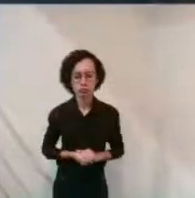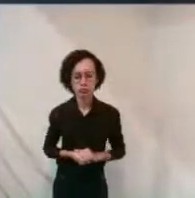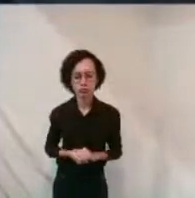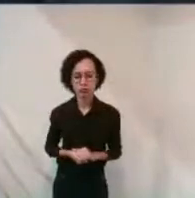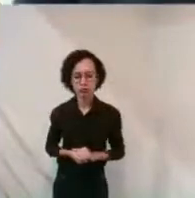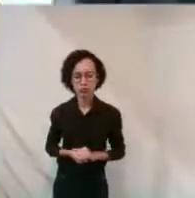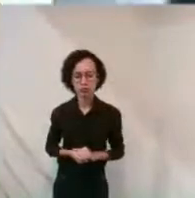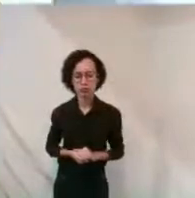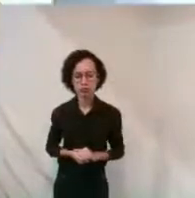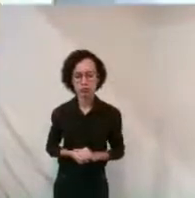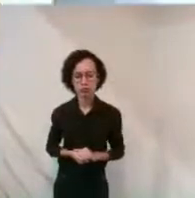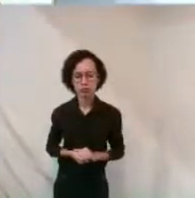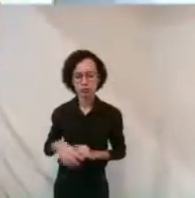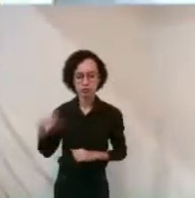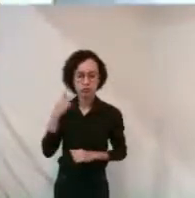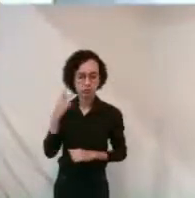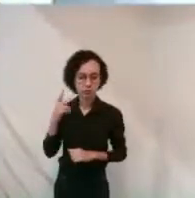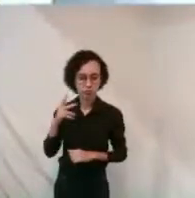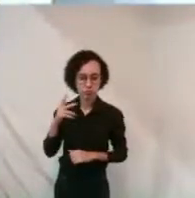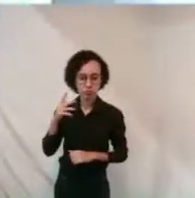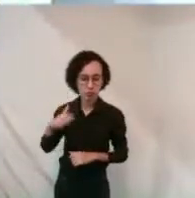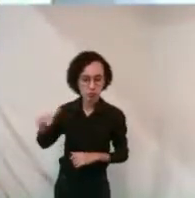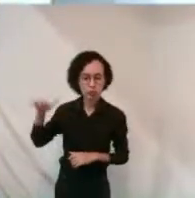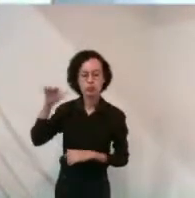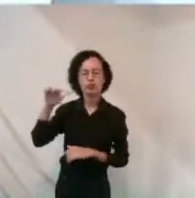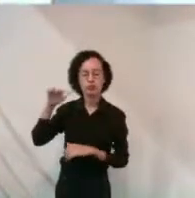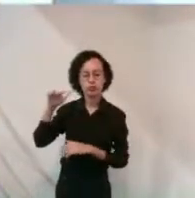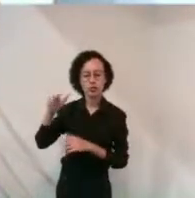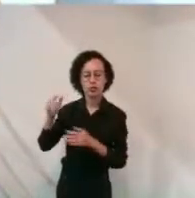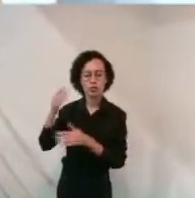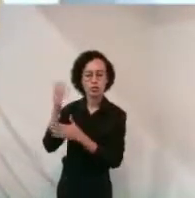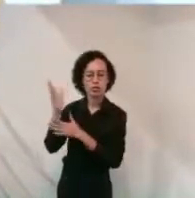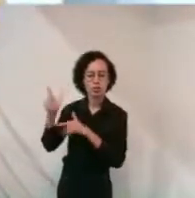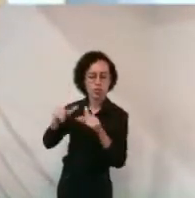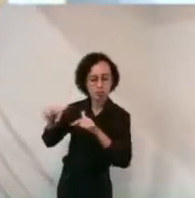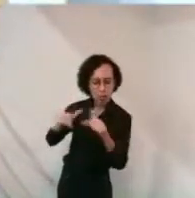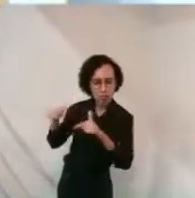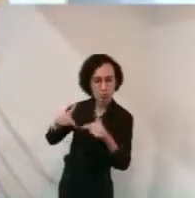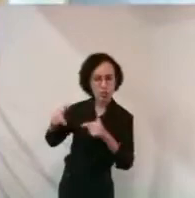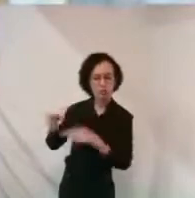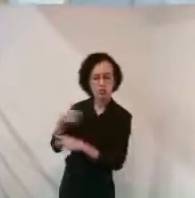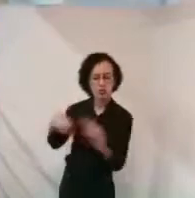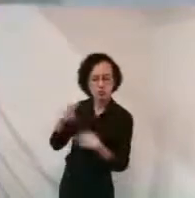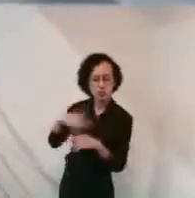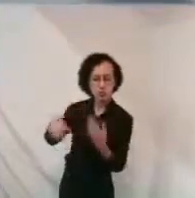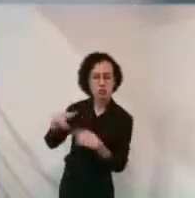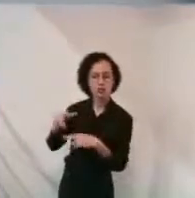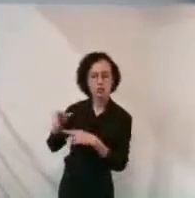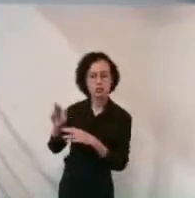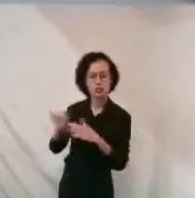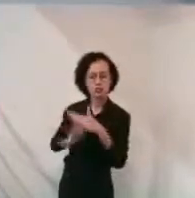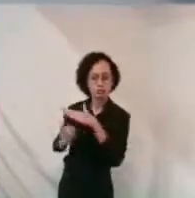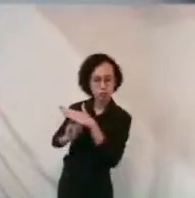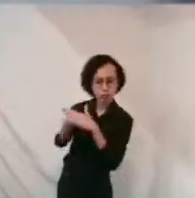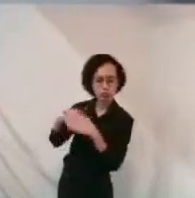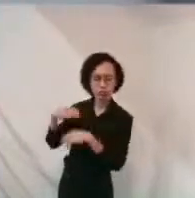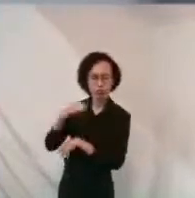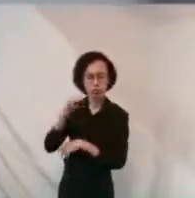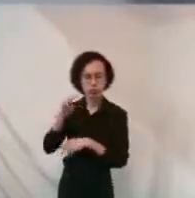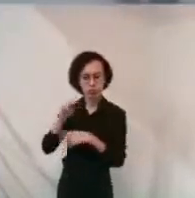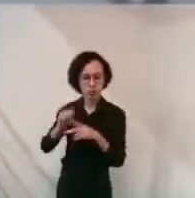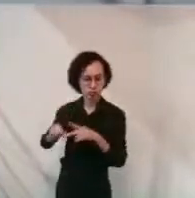o excelentíssimo senhor Procurador do Trabalho e Secretário de Relações Institucionais do Ministério Público do